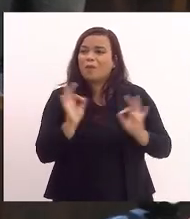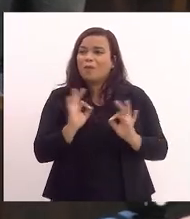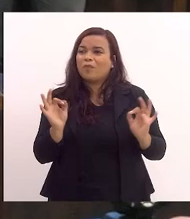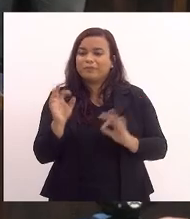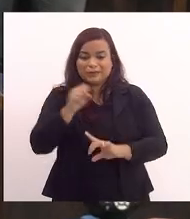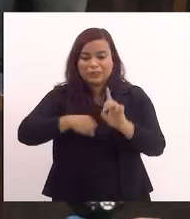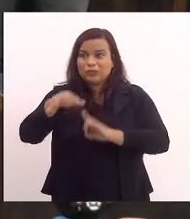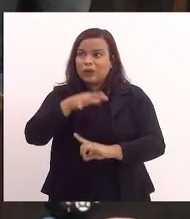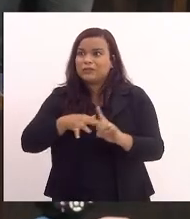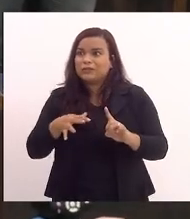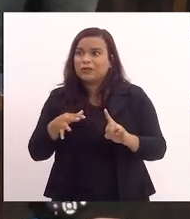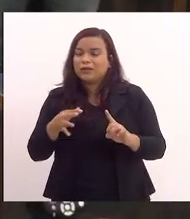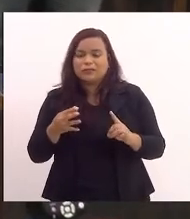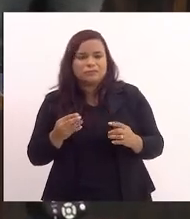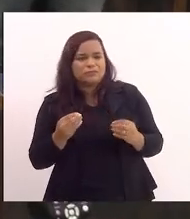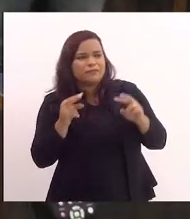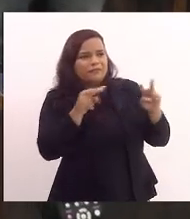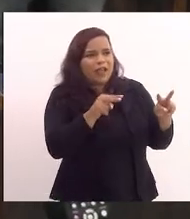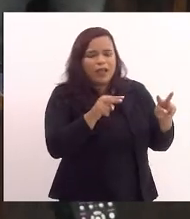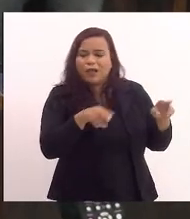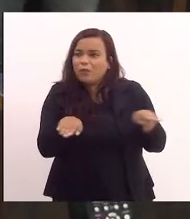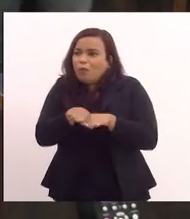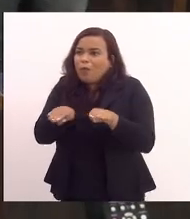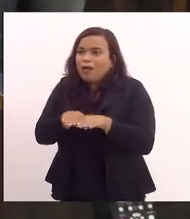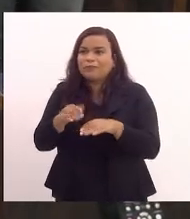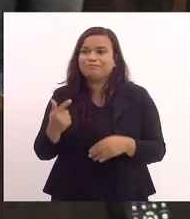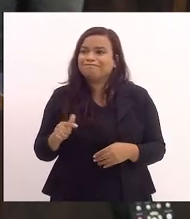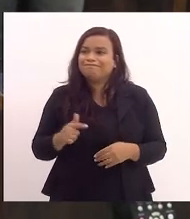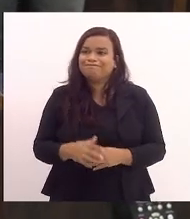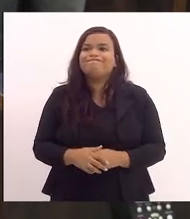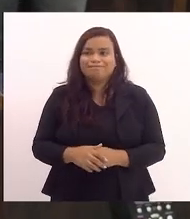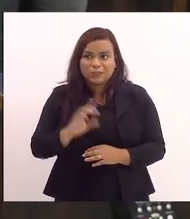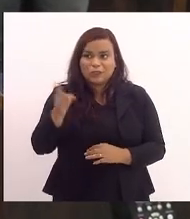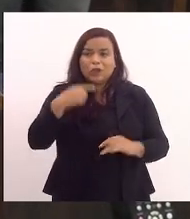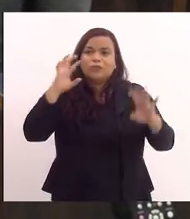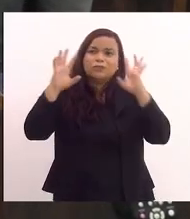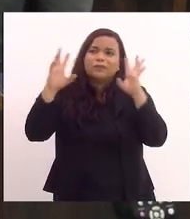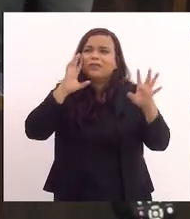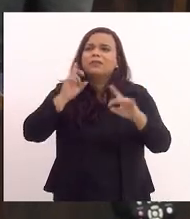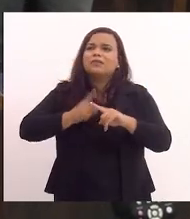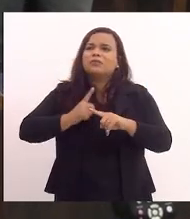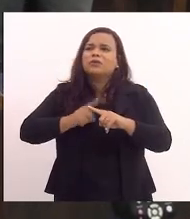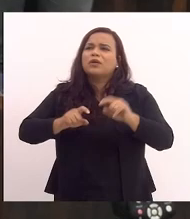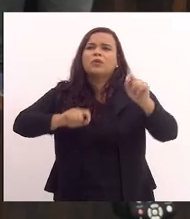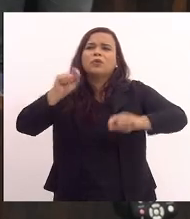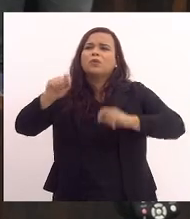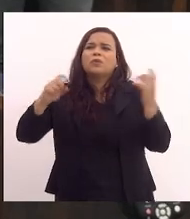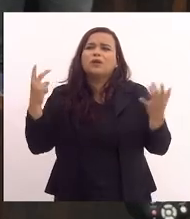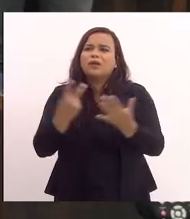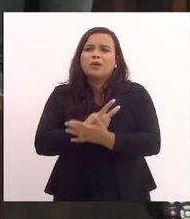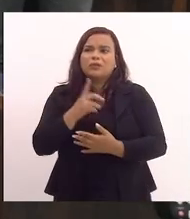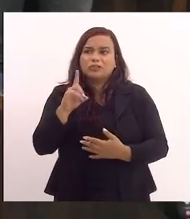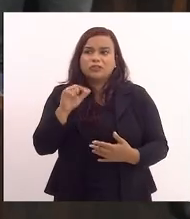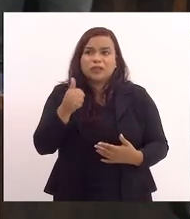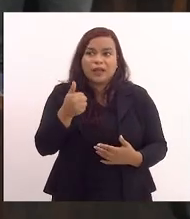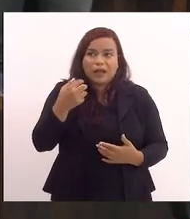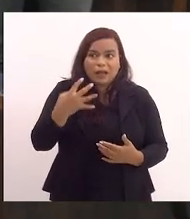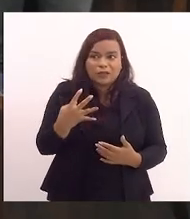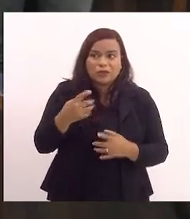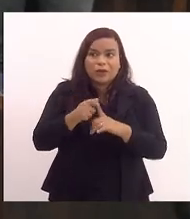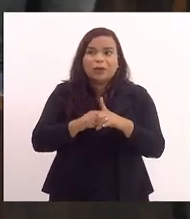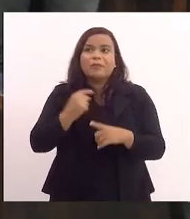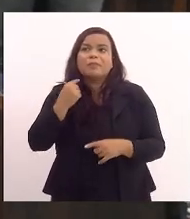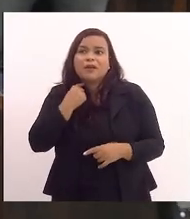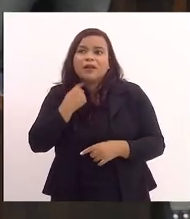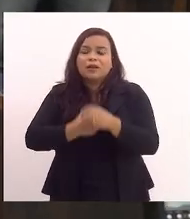sociedade como humanos. O que todos nós devemos nos perguntar é o que aconteceu no dia 14